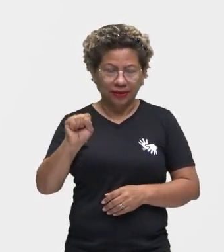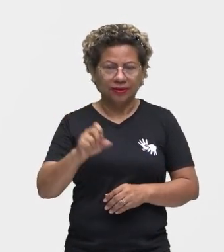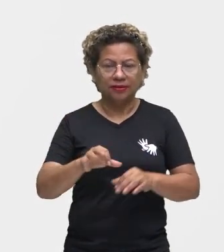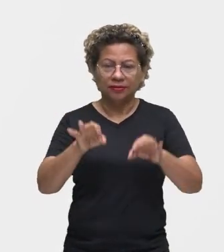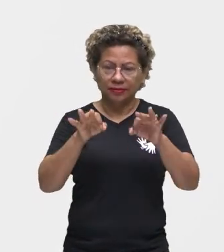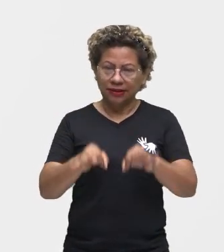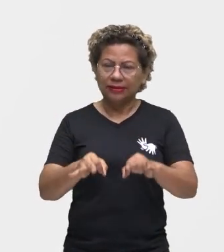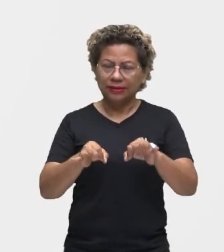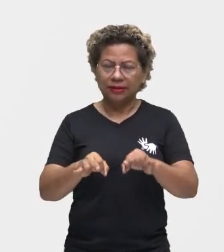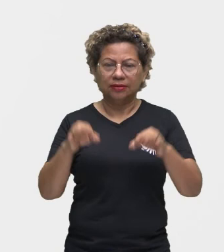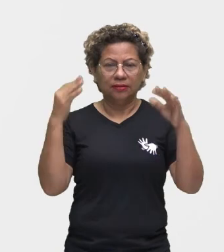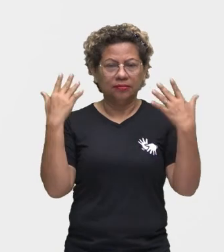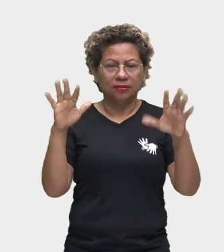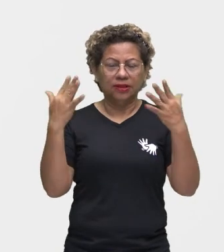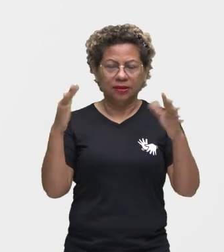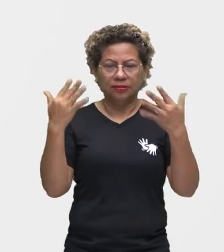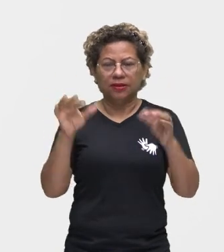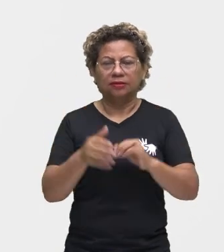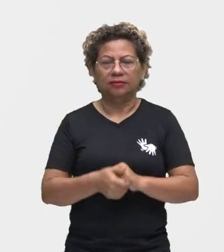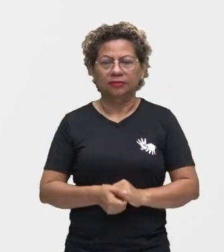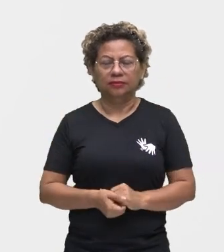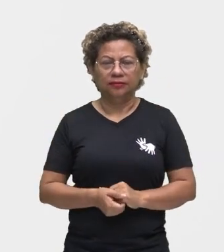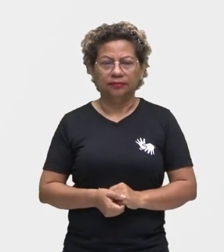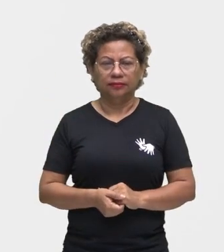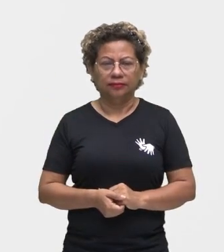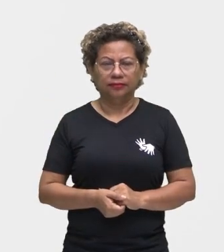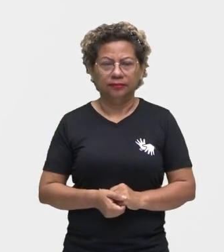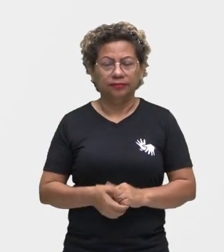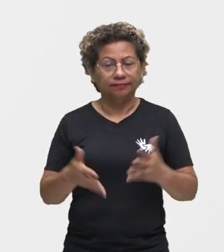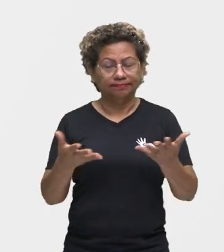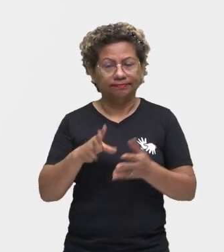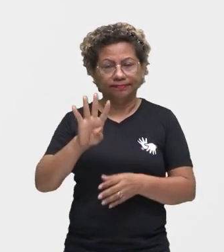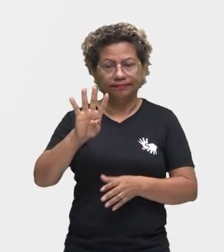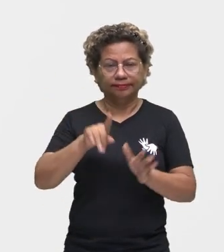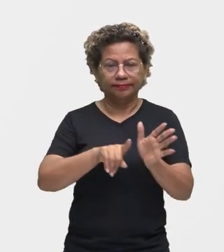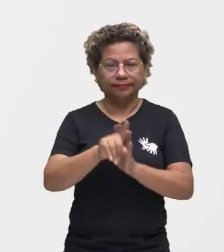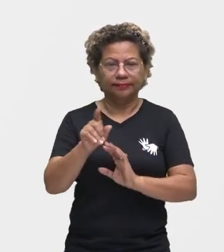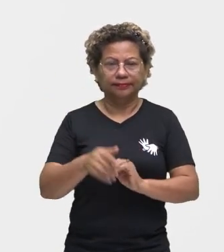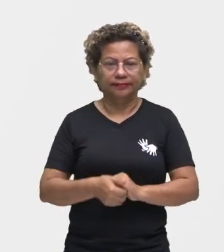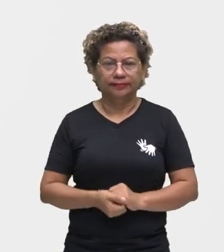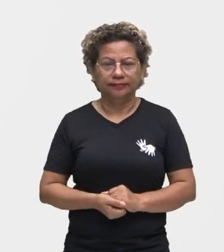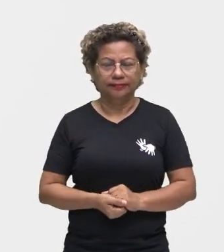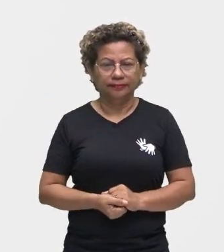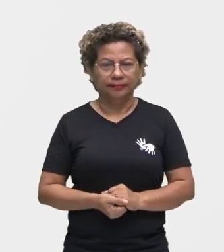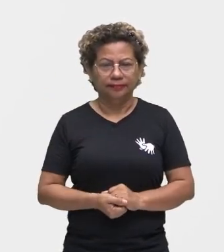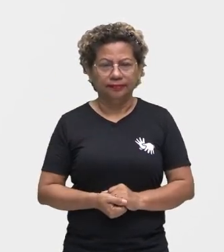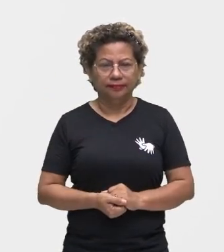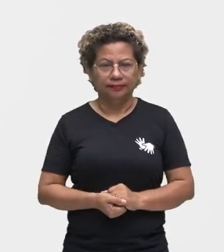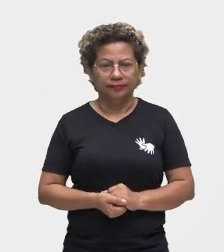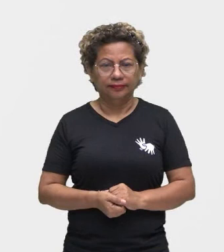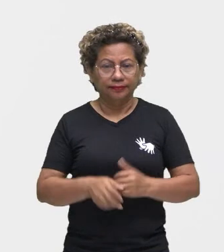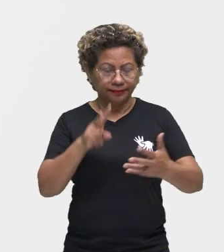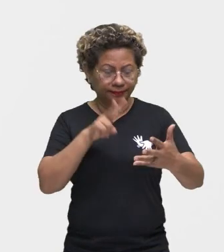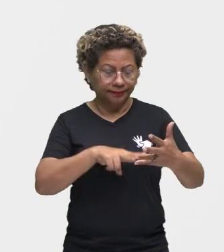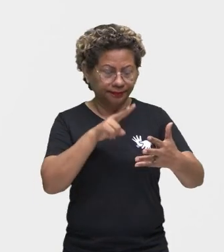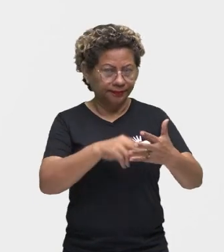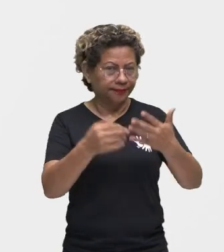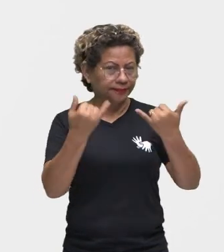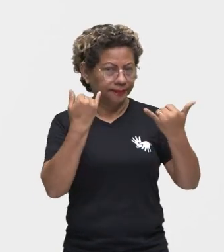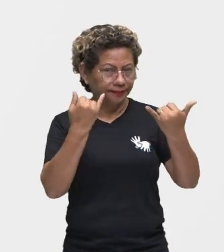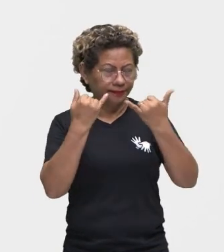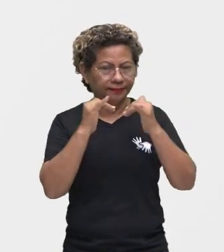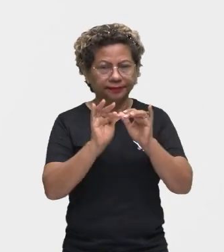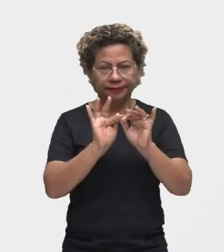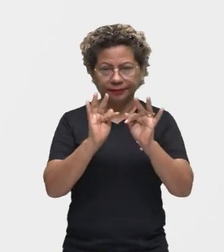agora fechar essa nossa atividade praticando com a nossa quarta questão. Olha só, observe a